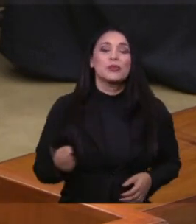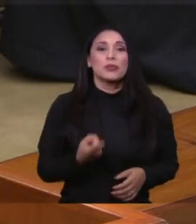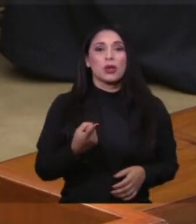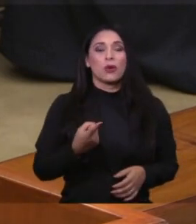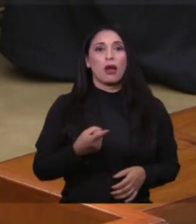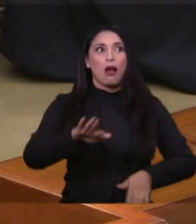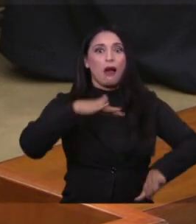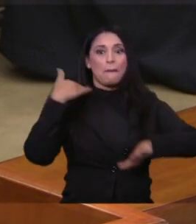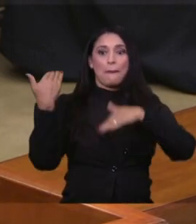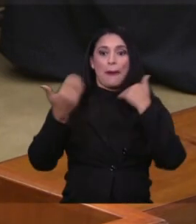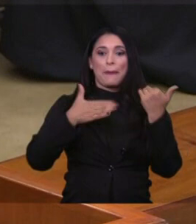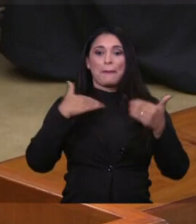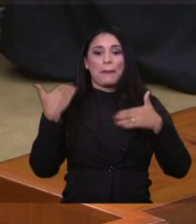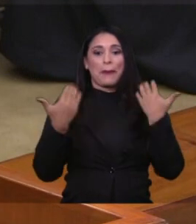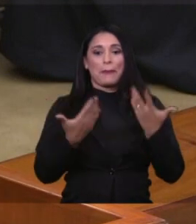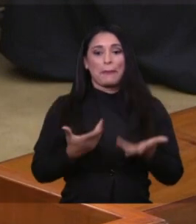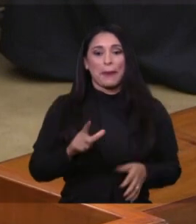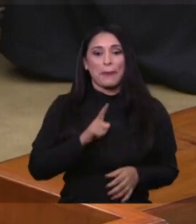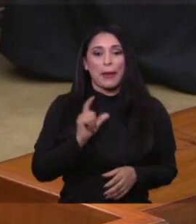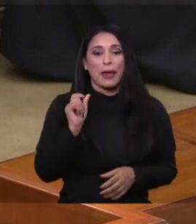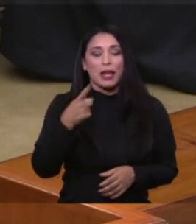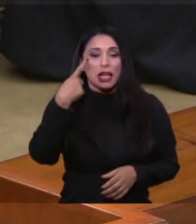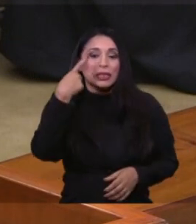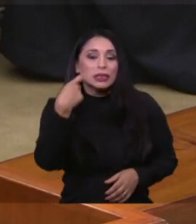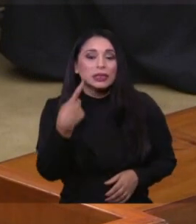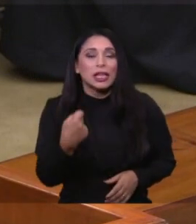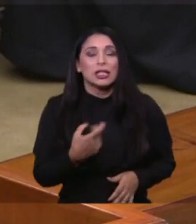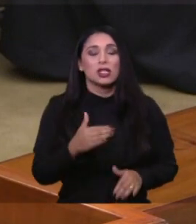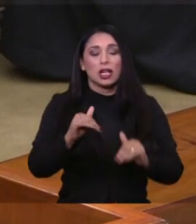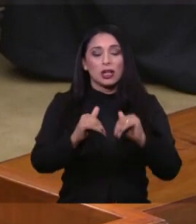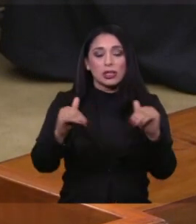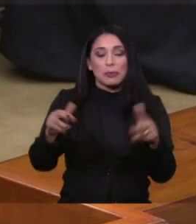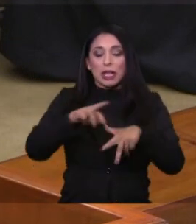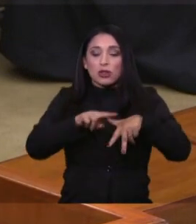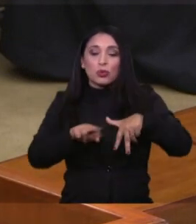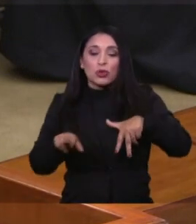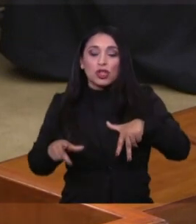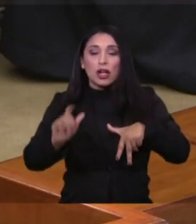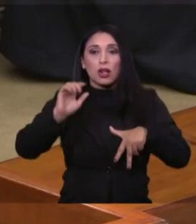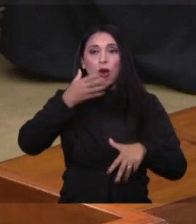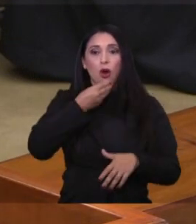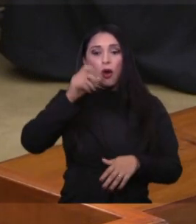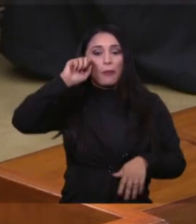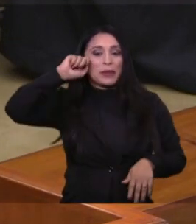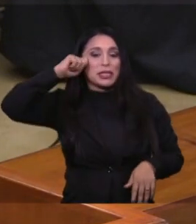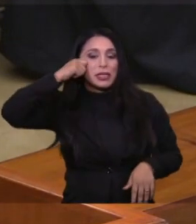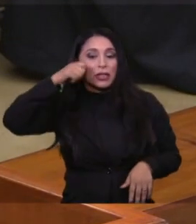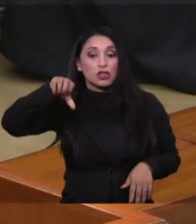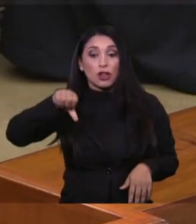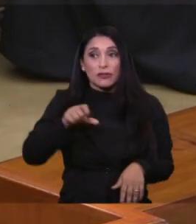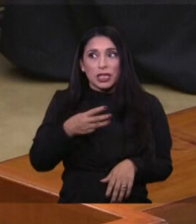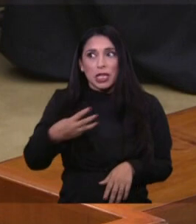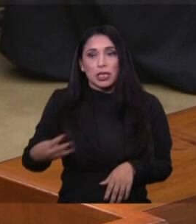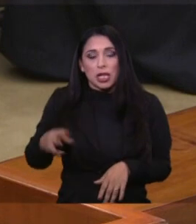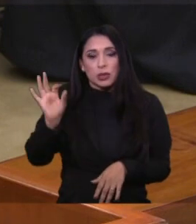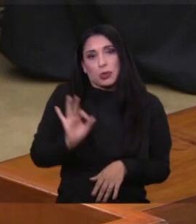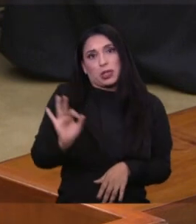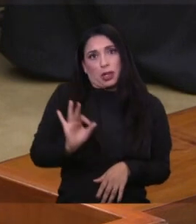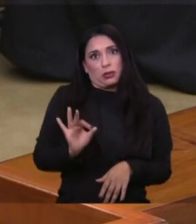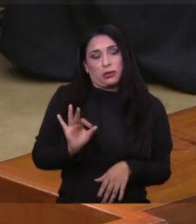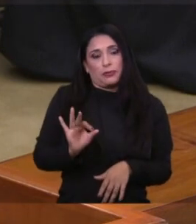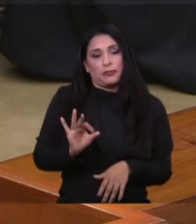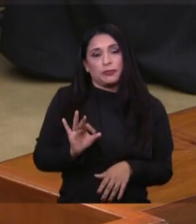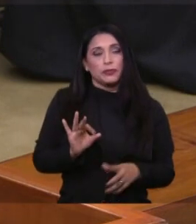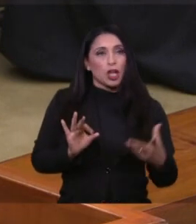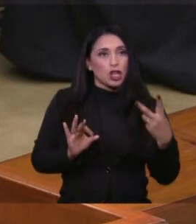mortes violentas intencionais separadas por gênero, homens negros são 93% dos mortos.